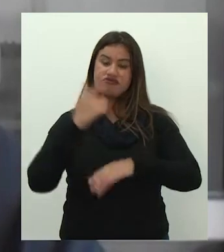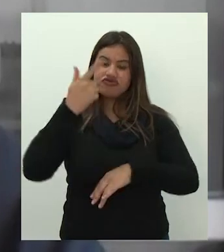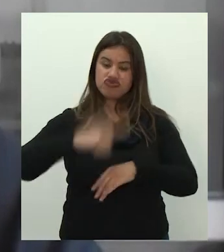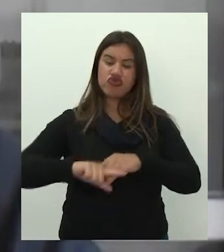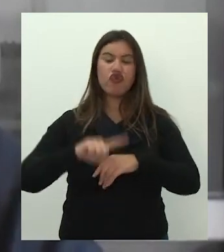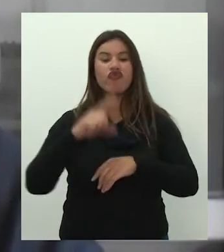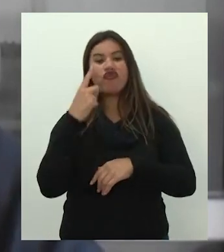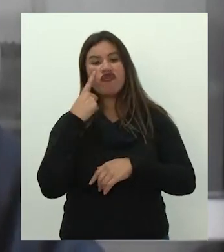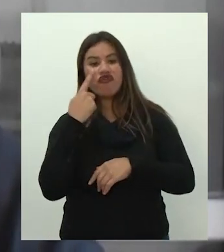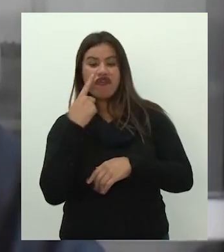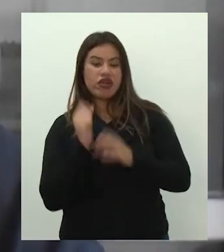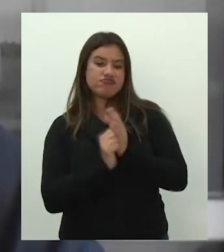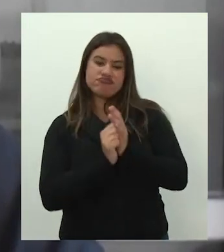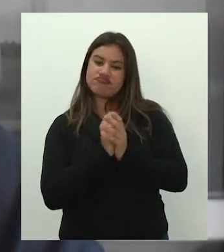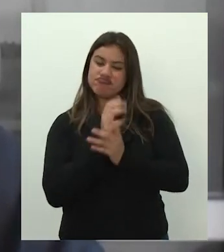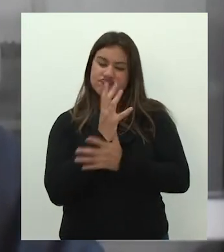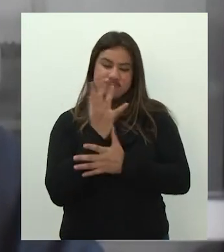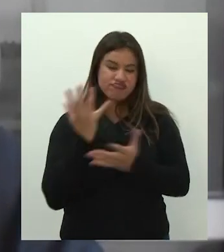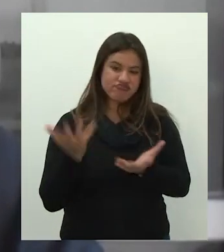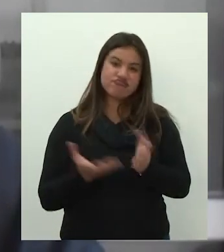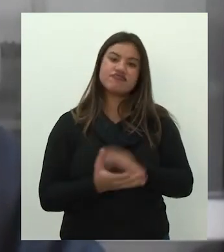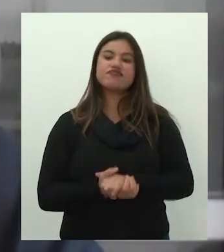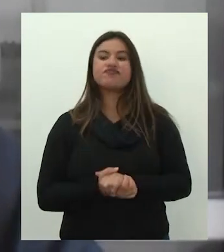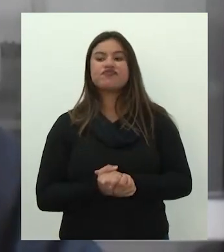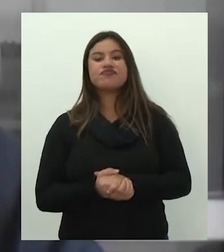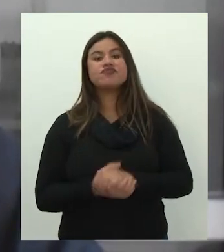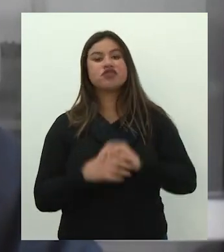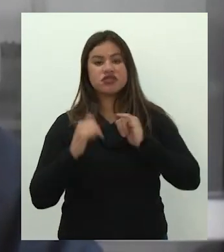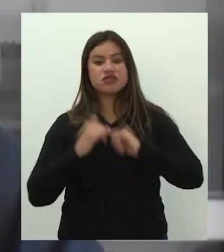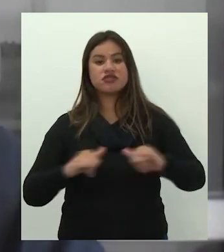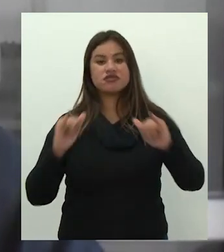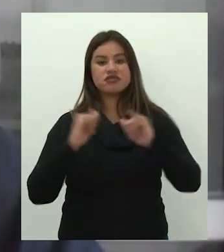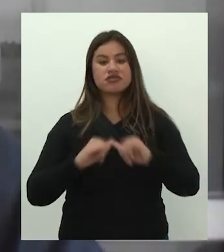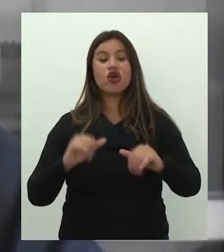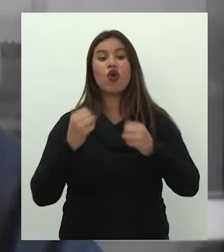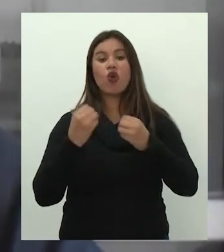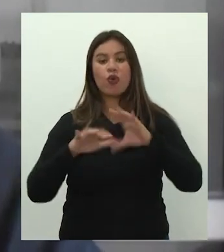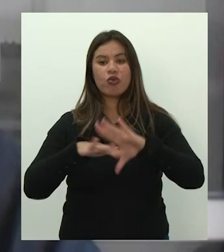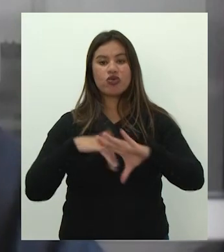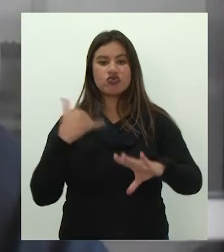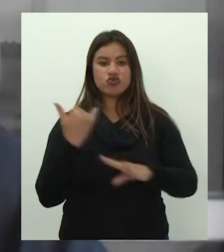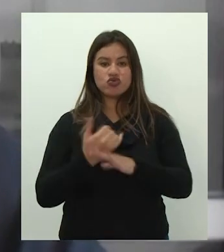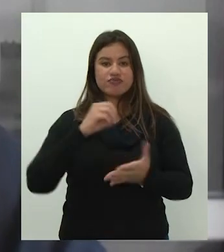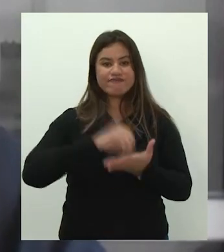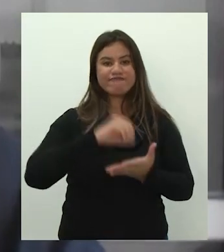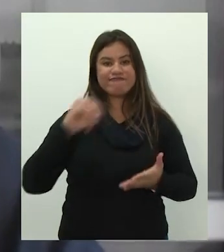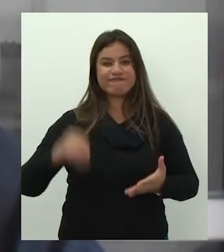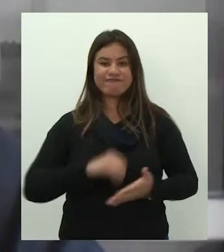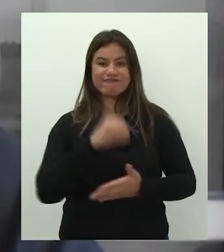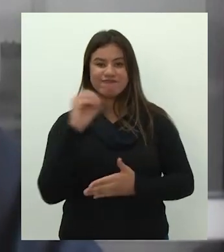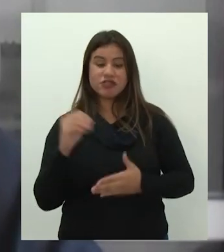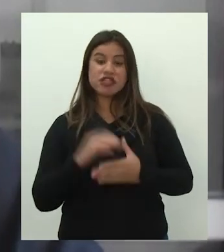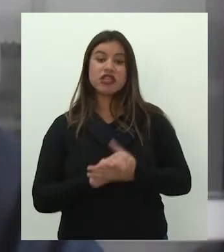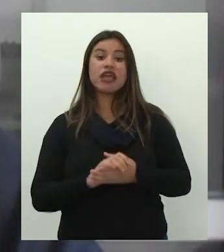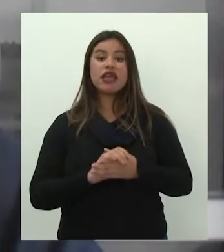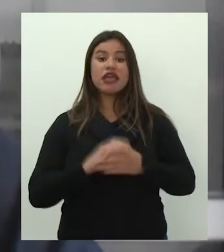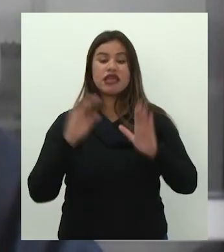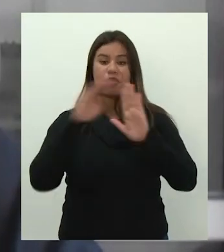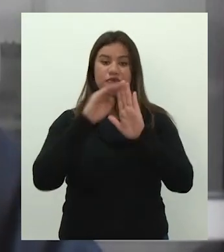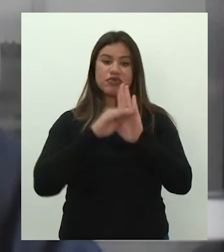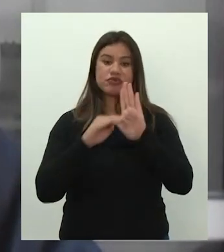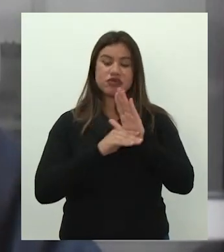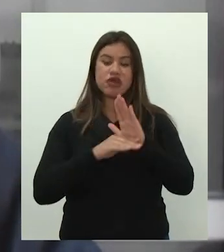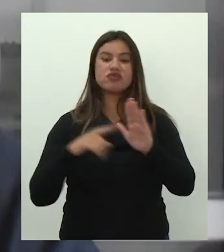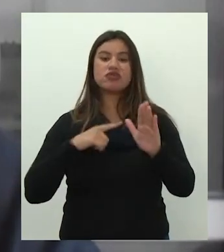quantas vezes acharem interessante, também divulgá-lo no canal do YouTube do Centro de Mídia. E a programação também fica disponível